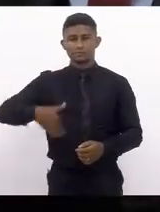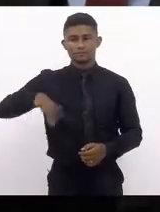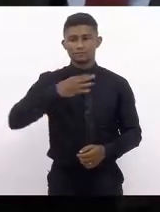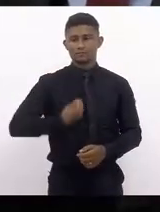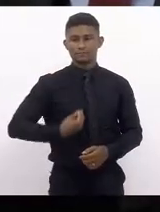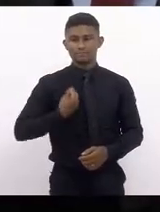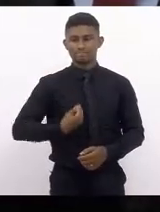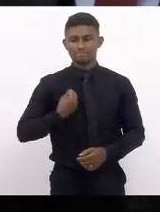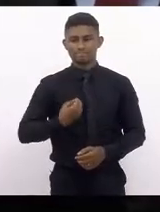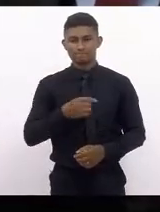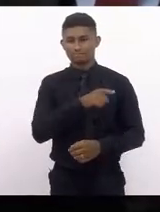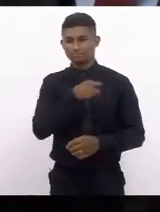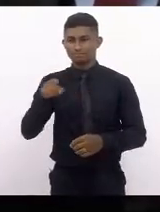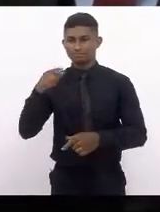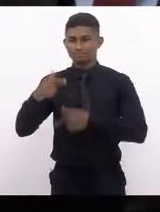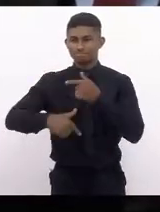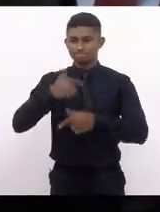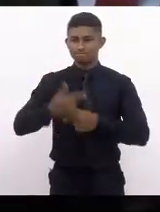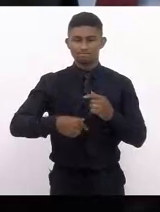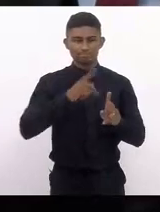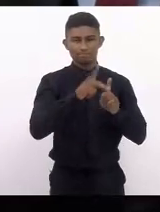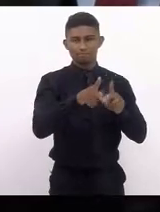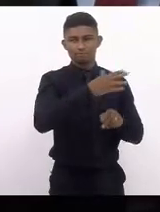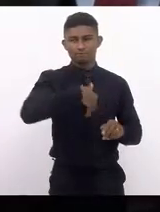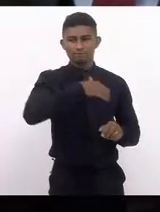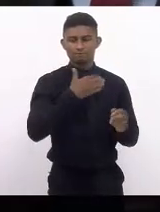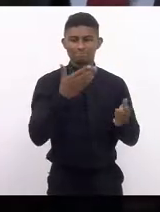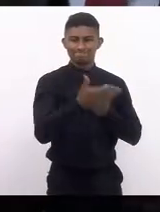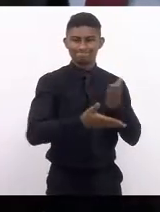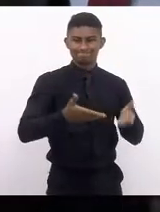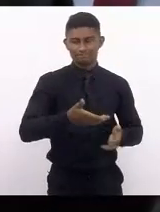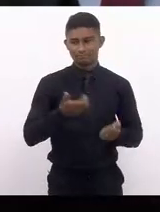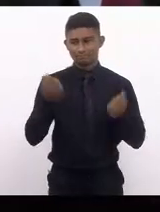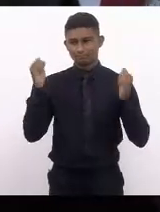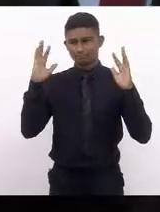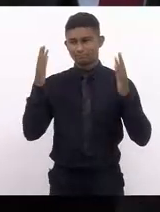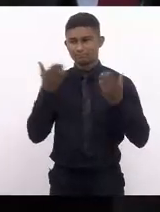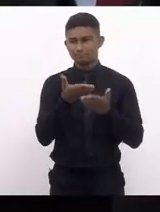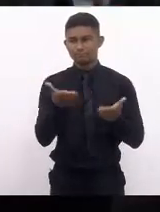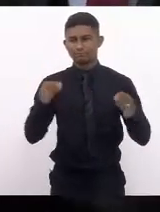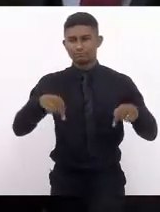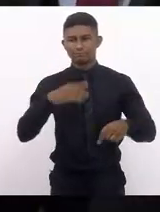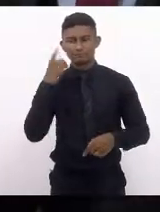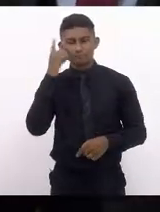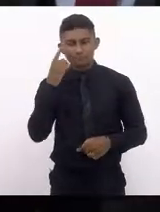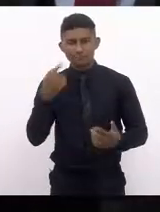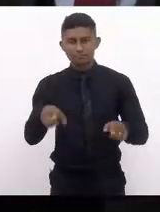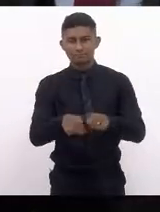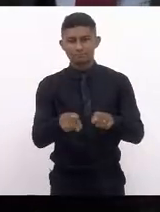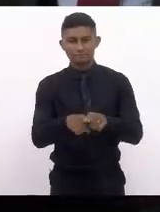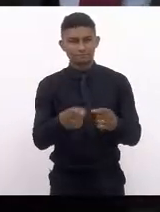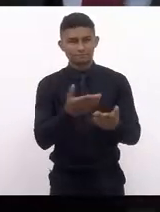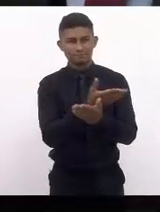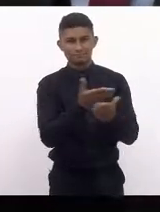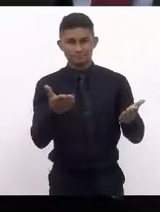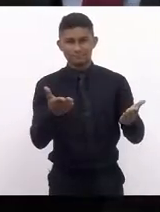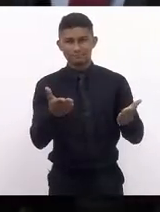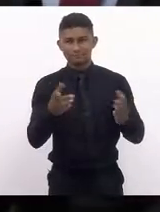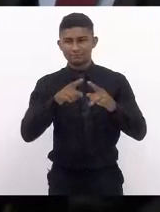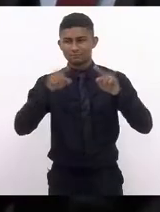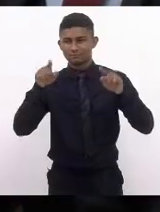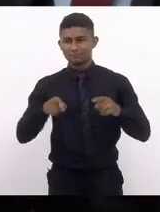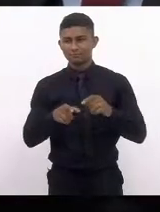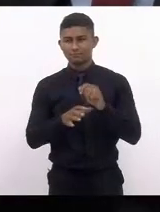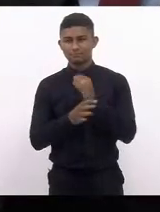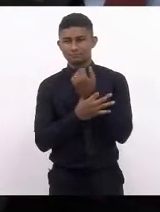podemos fazer um bom trabalho para nossa população Então parabéns a esse Parlamento e Parabéns aos agentes de segurança